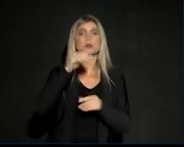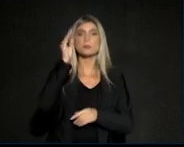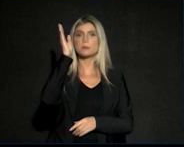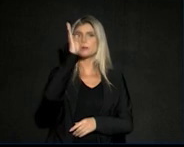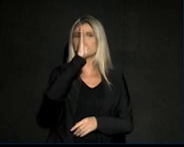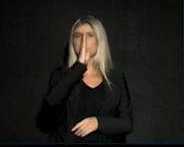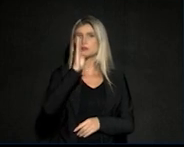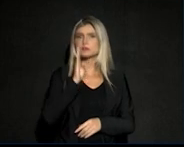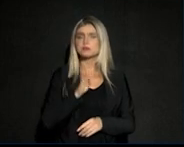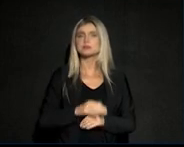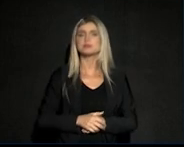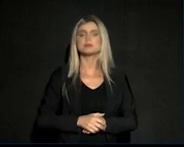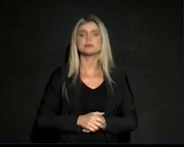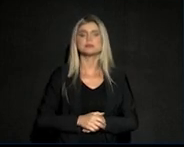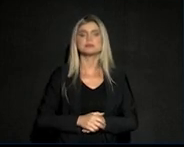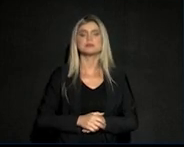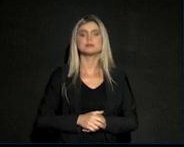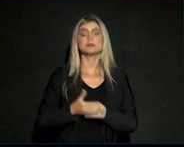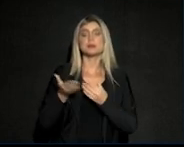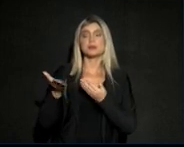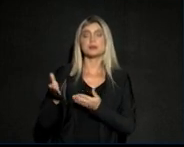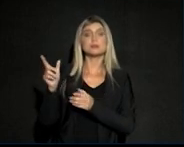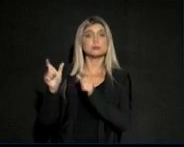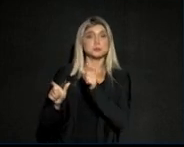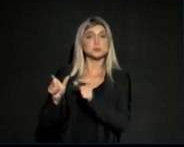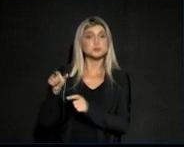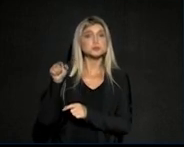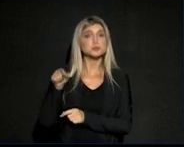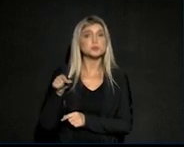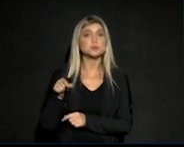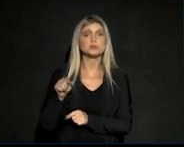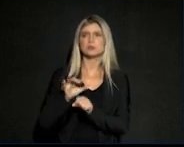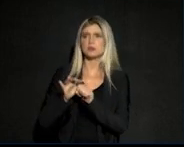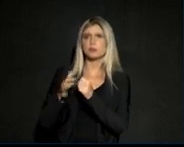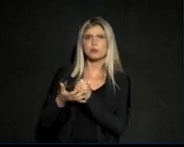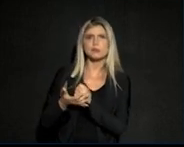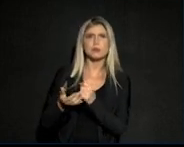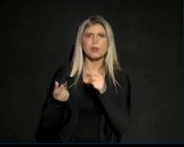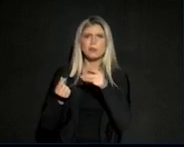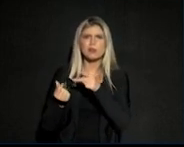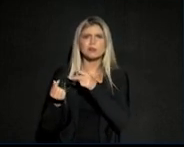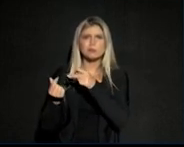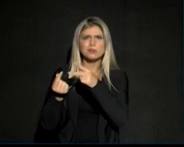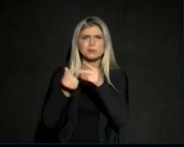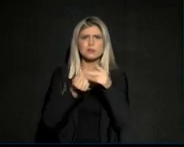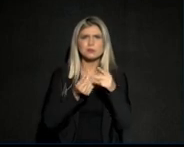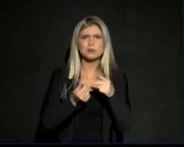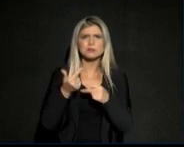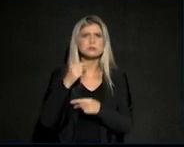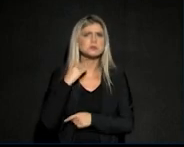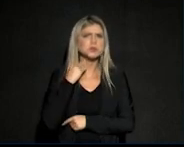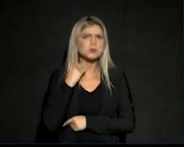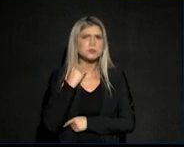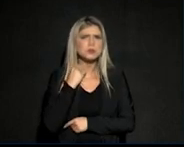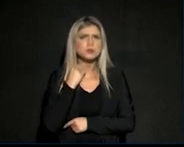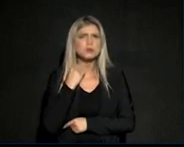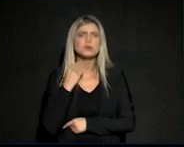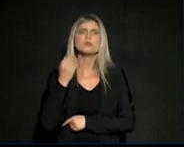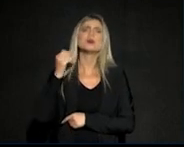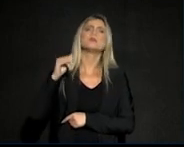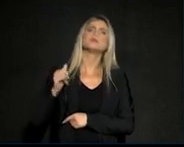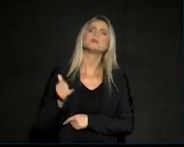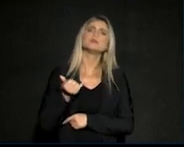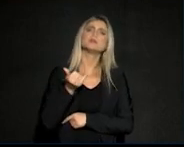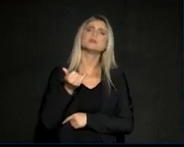o brasileiro não esse cidadão brasileiro é bancarizado na pandemia nos mercados E aí eu acho que o grande